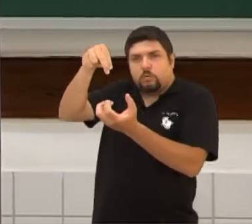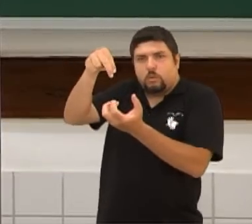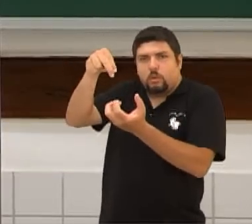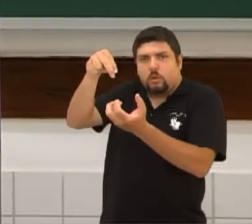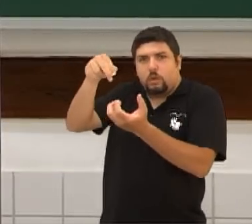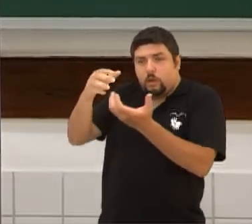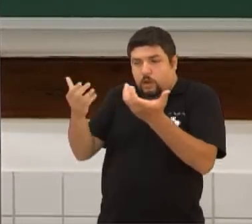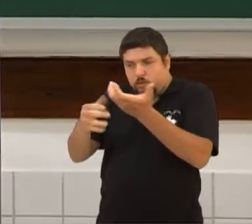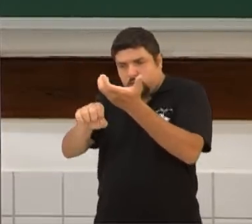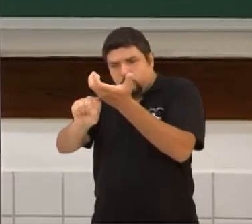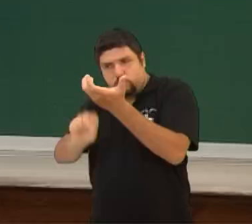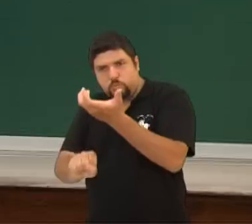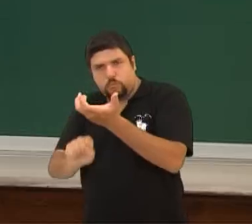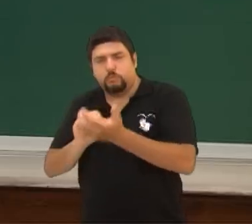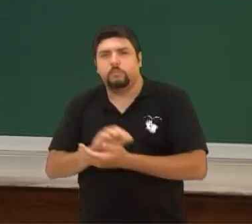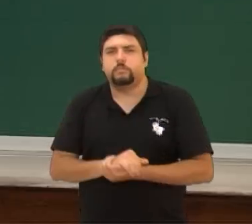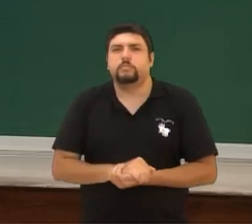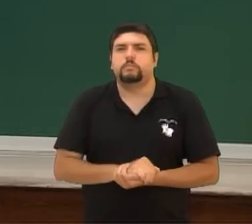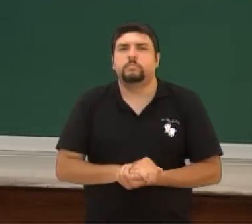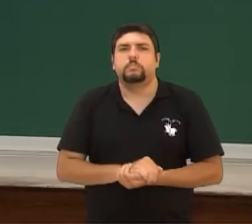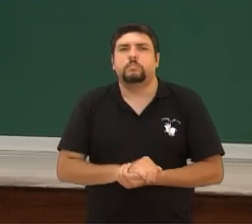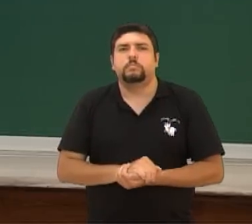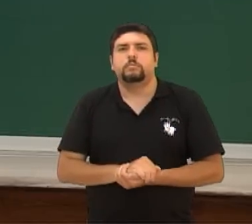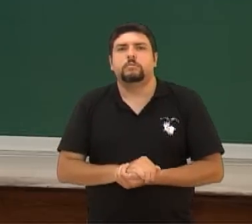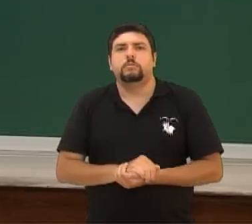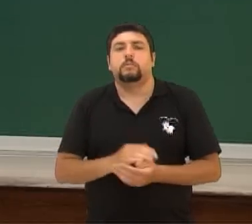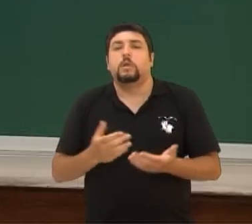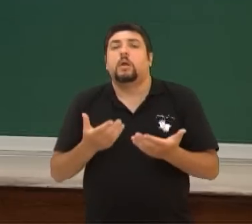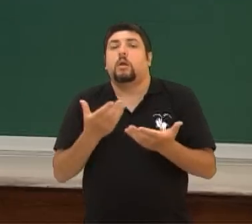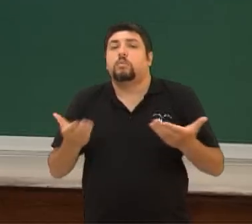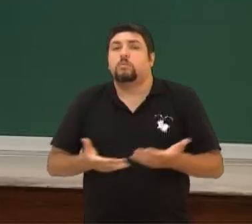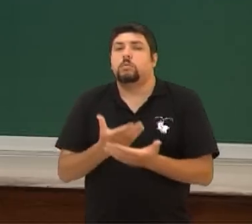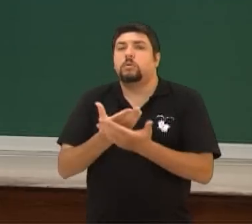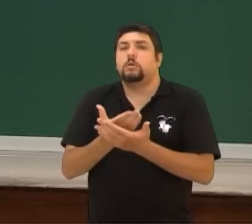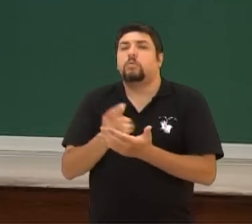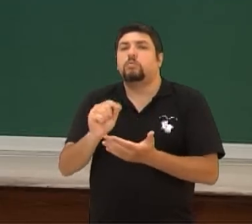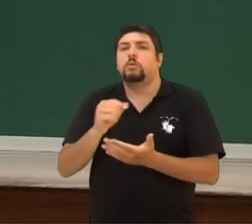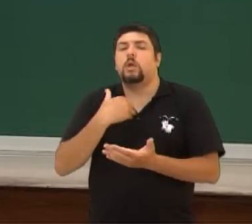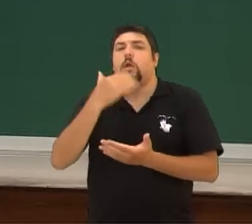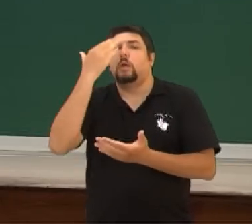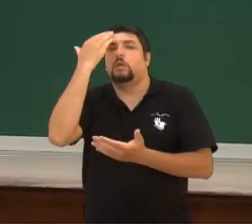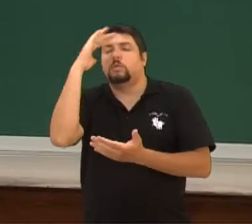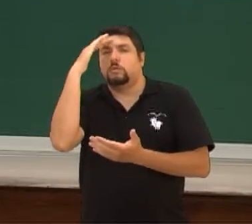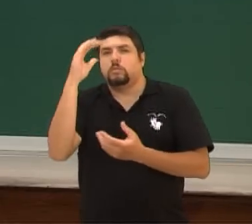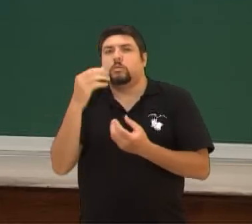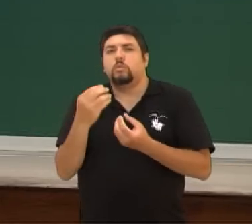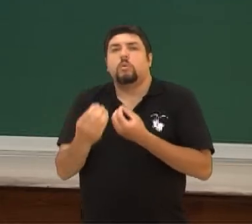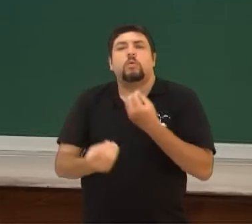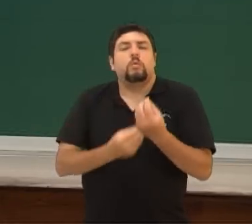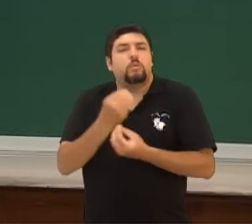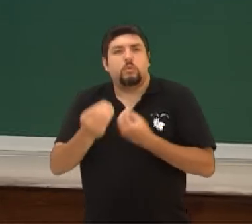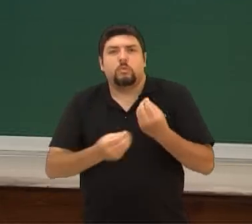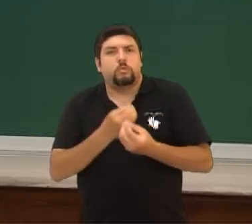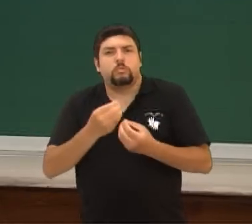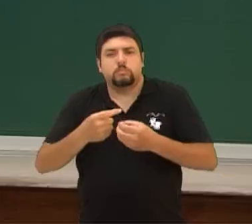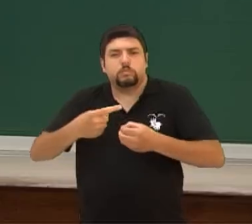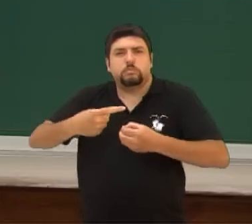subsaariana. O objetivo da nossa aula, o rumo que seguiremos, é compreender esse processo de urbanização na África